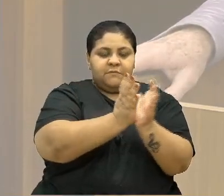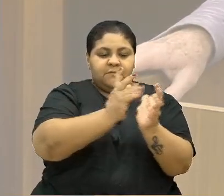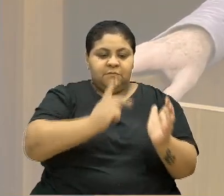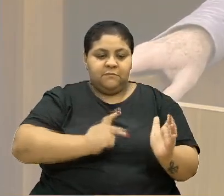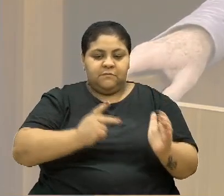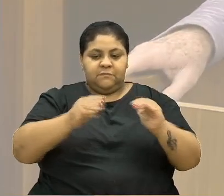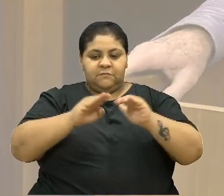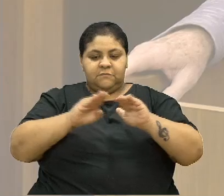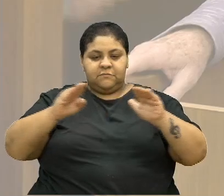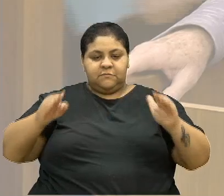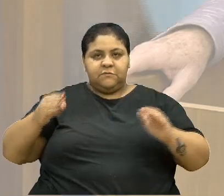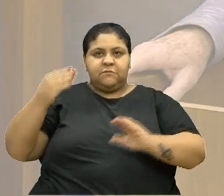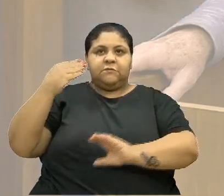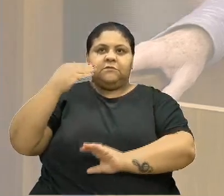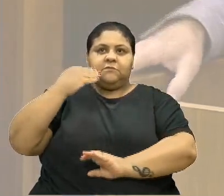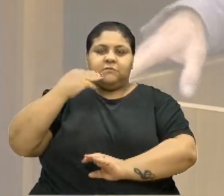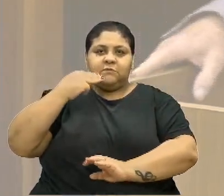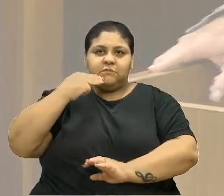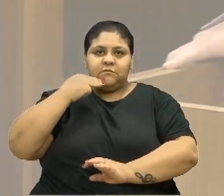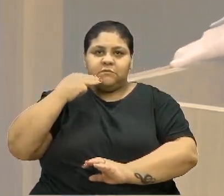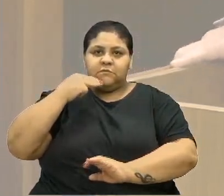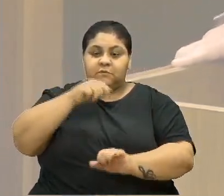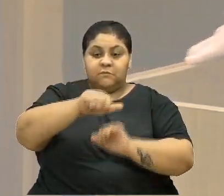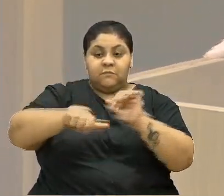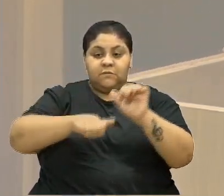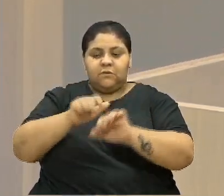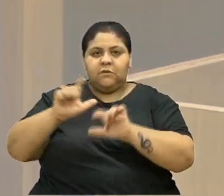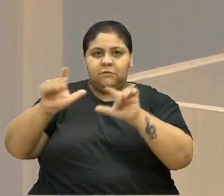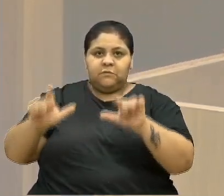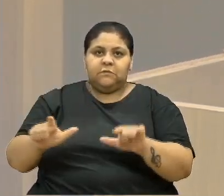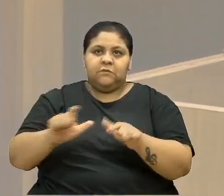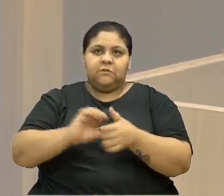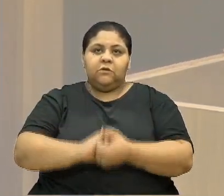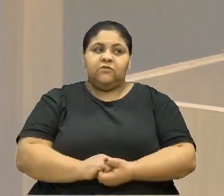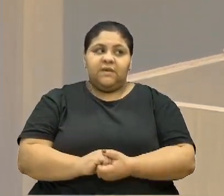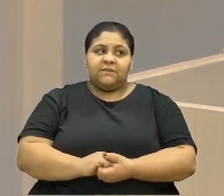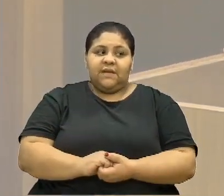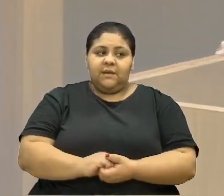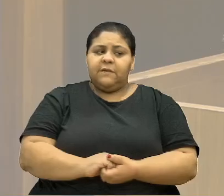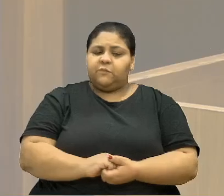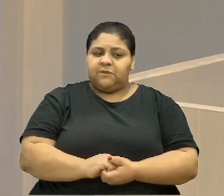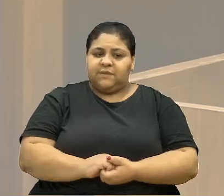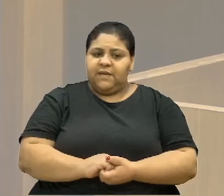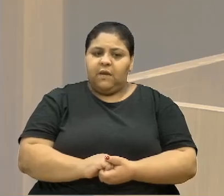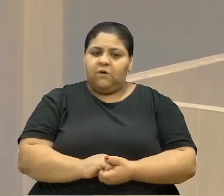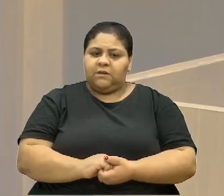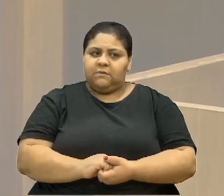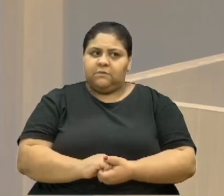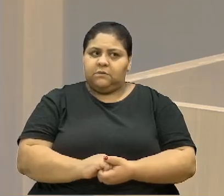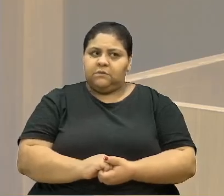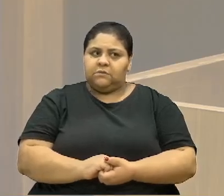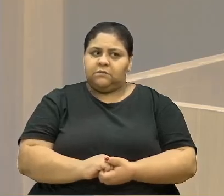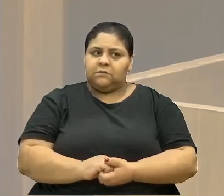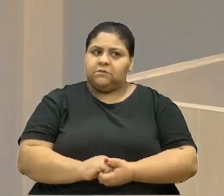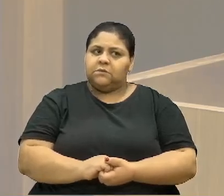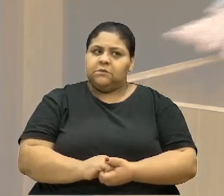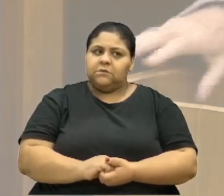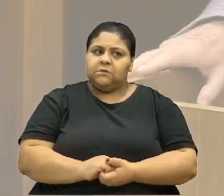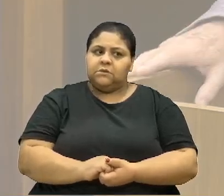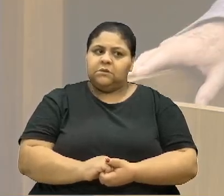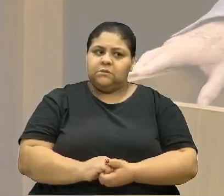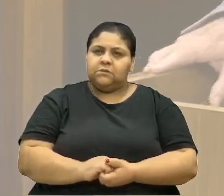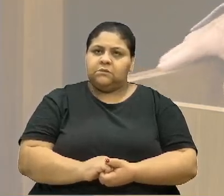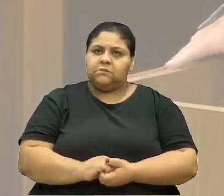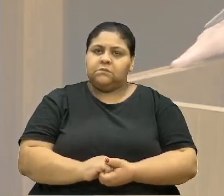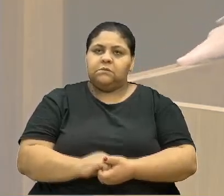mesa, Marisol Santos, pela cedência do espaço. Confesso para vocês que é